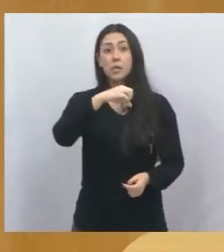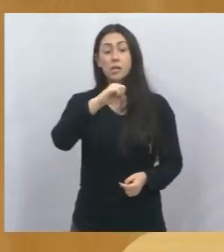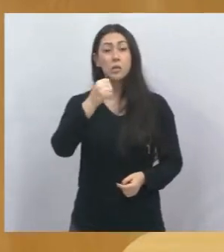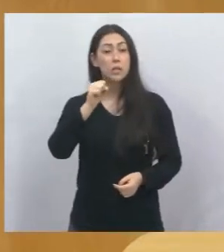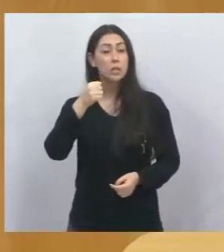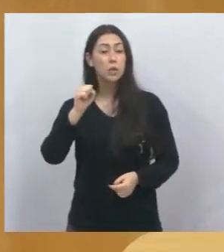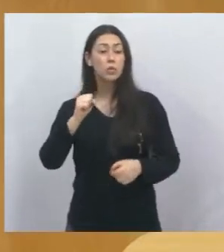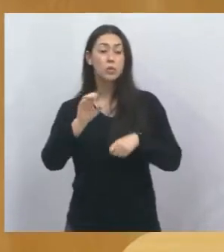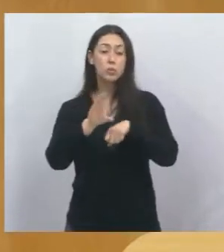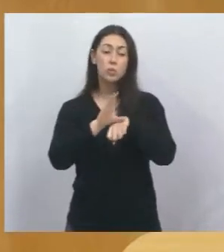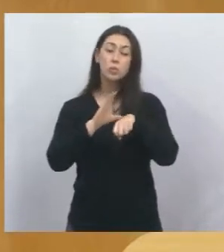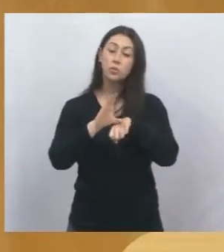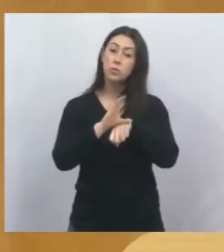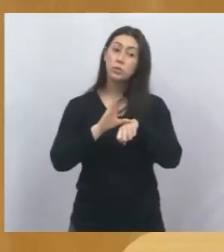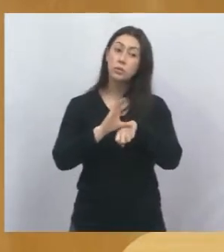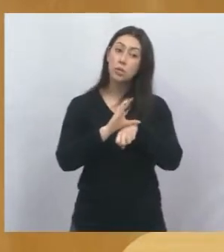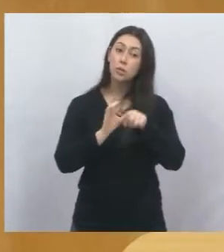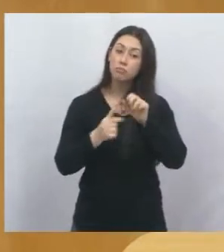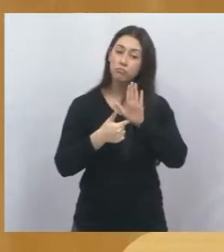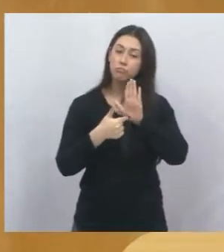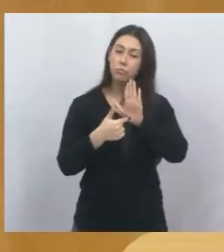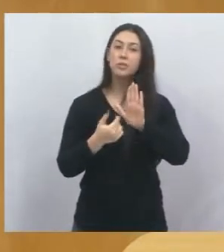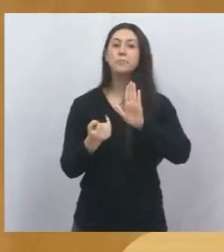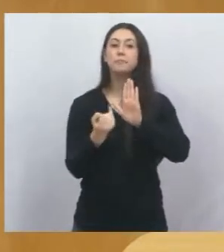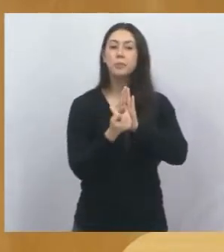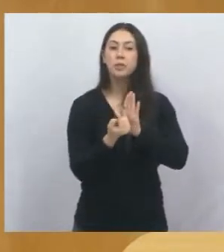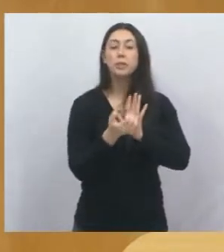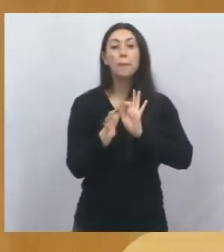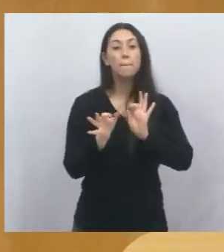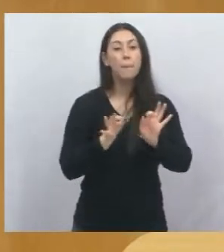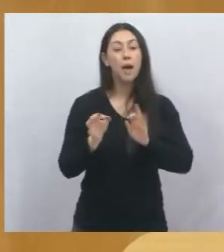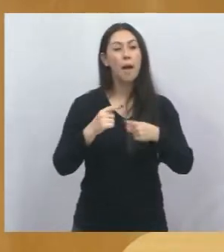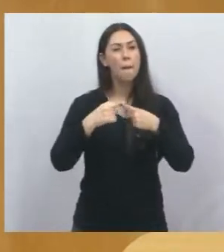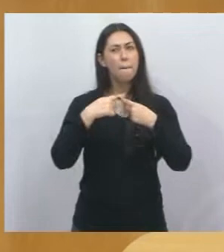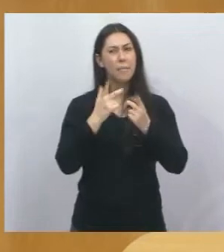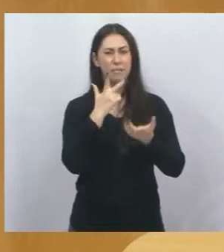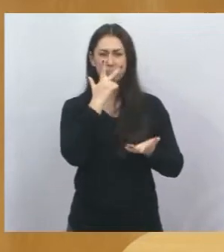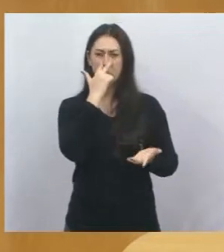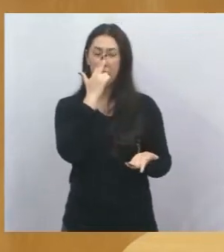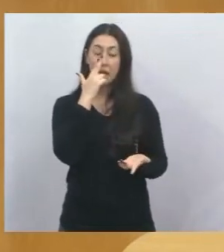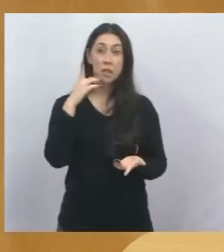Constituição a implementação desse imposto e me parece que os